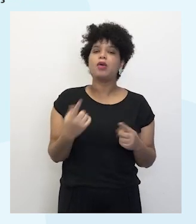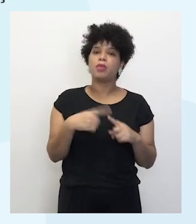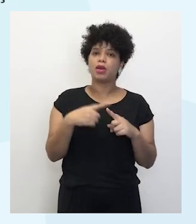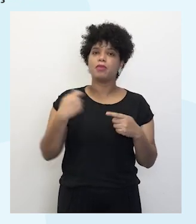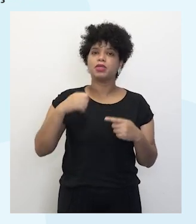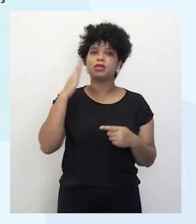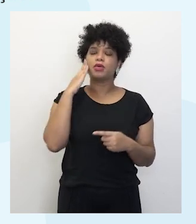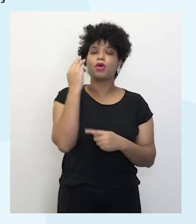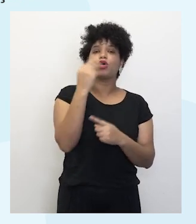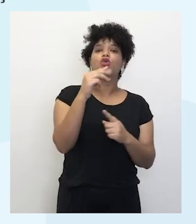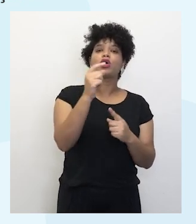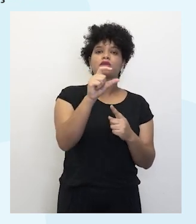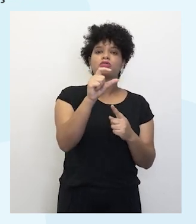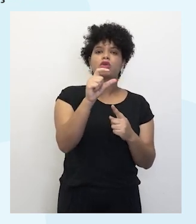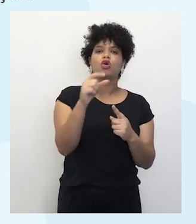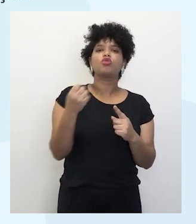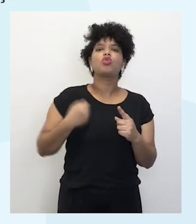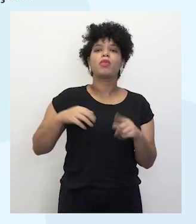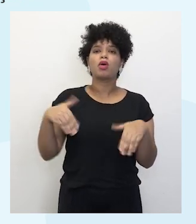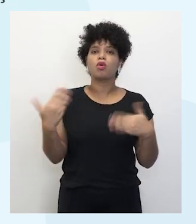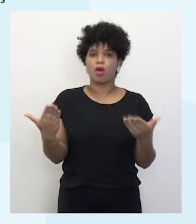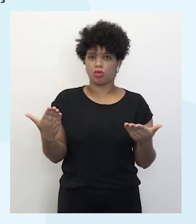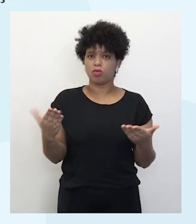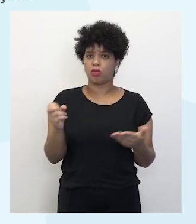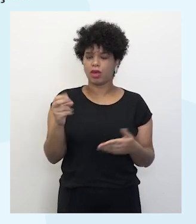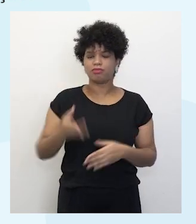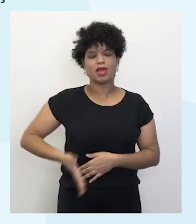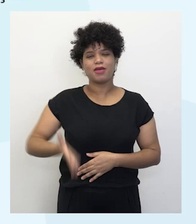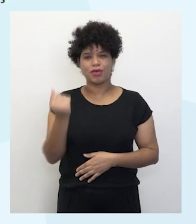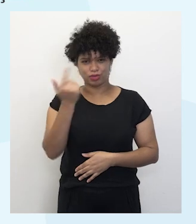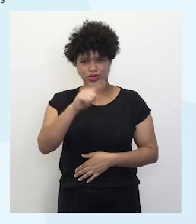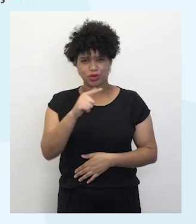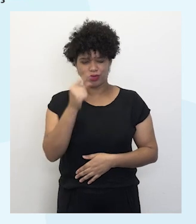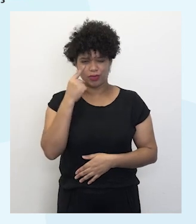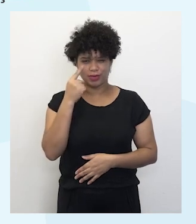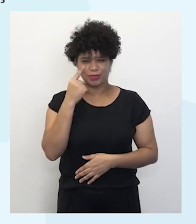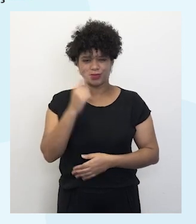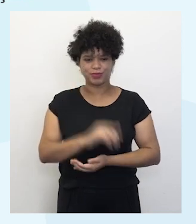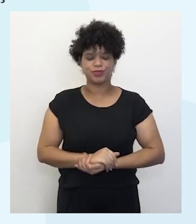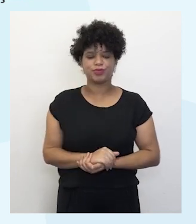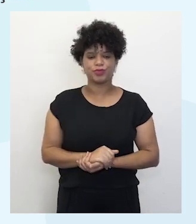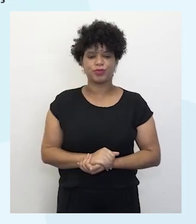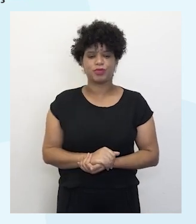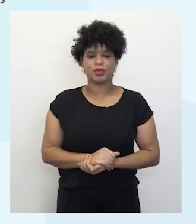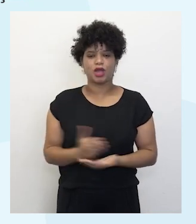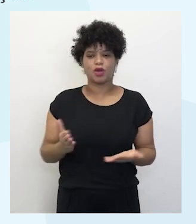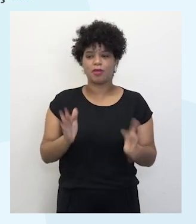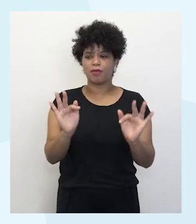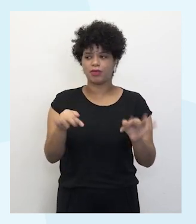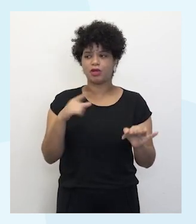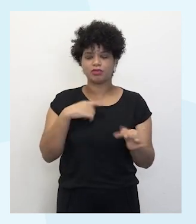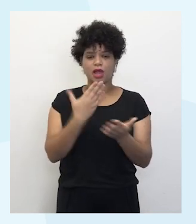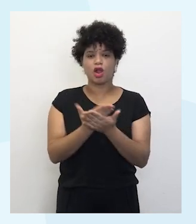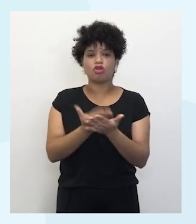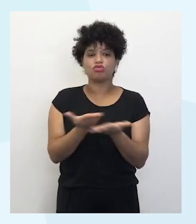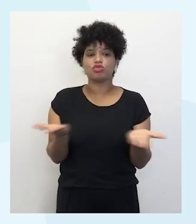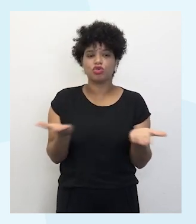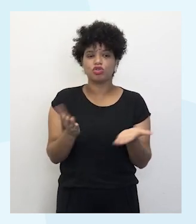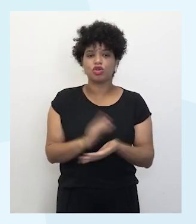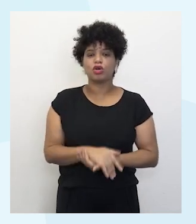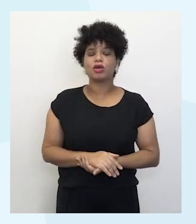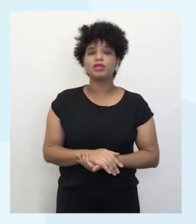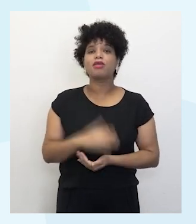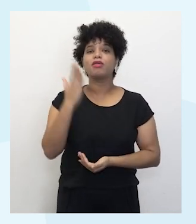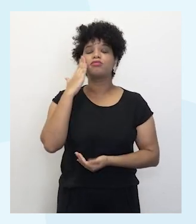número que está aqui, tá certo? Muito bem. Vamos fazer mais uma, então. E essa aqui para acabar a nossa aula de hoje. Ó, qual que